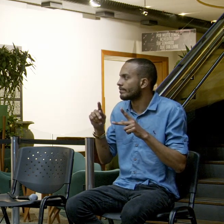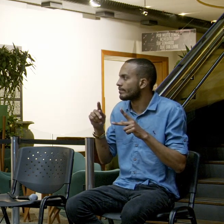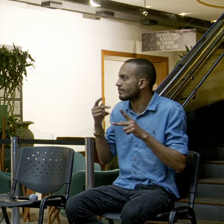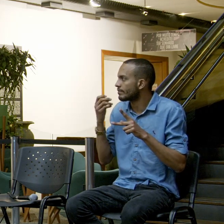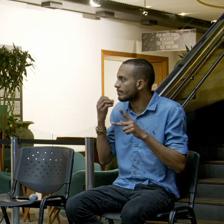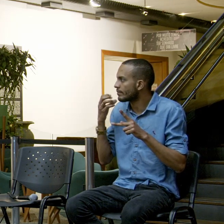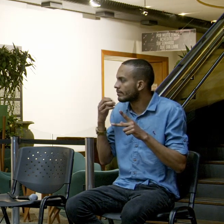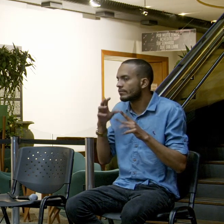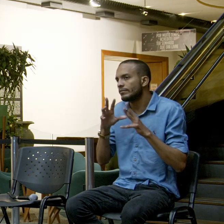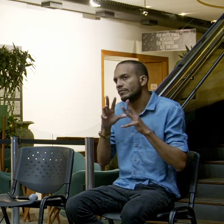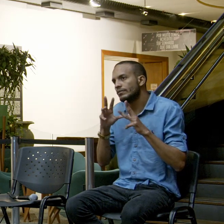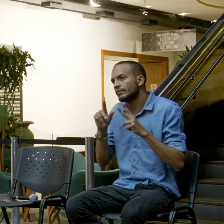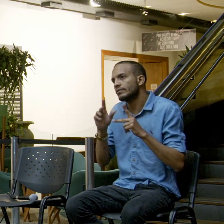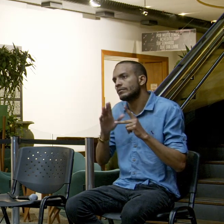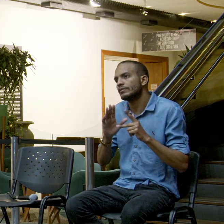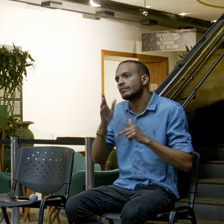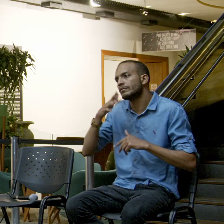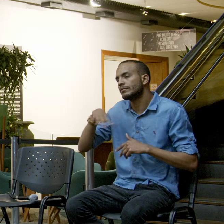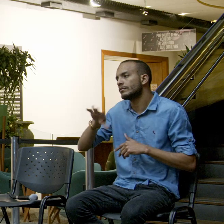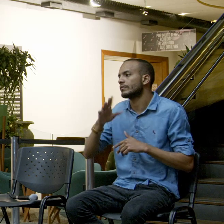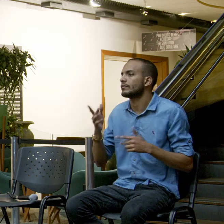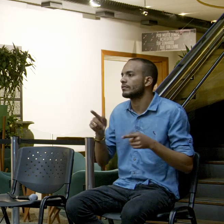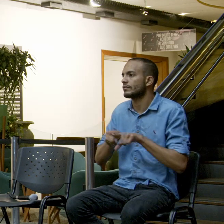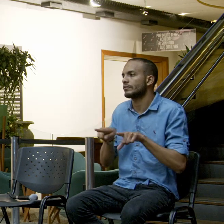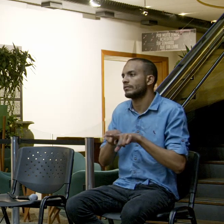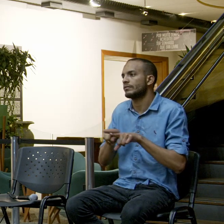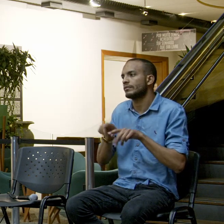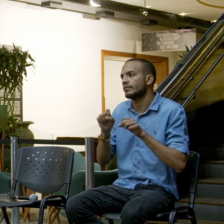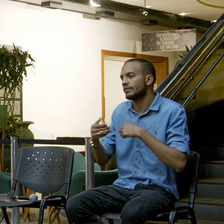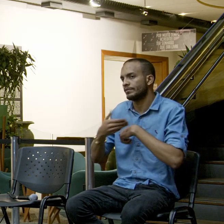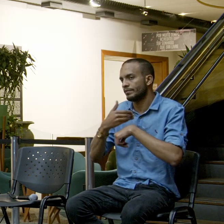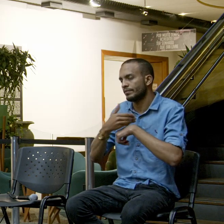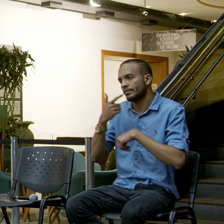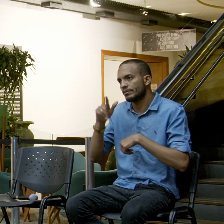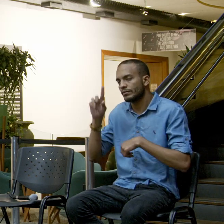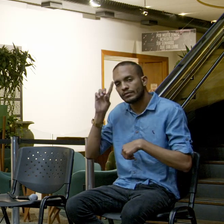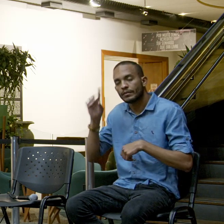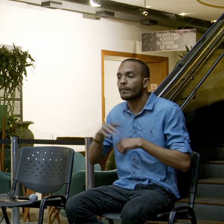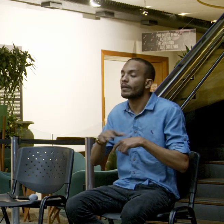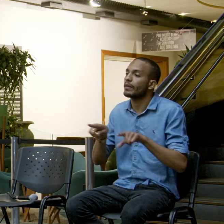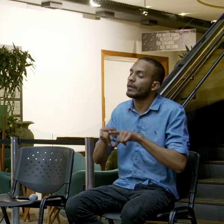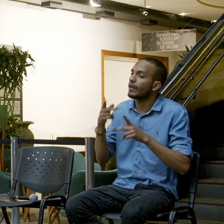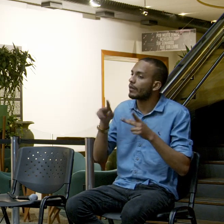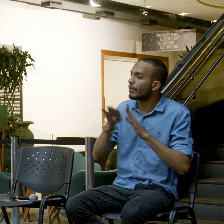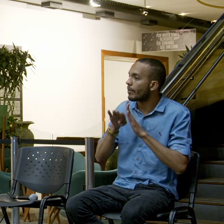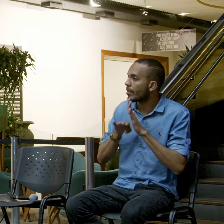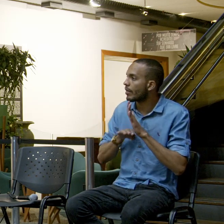tenha todas as condições para estar perto de nós outras vezes em breve. E esta programação inclui